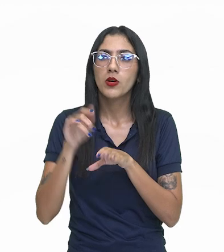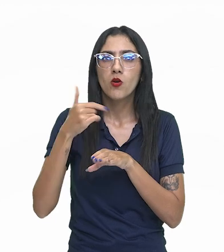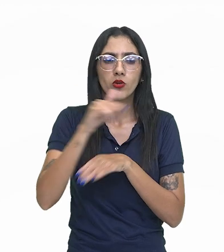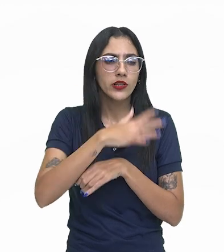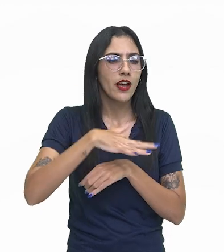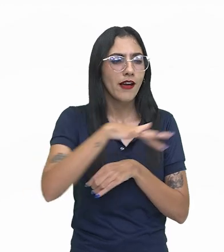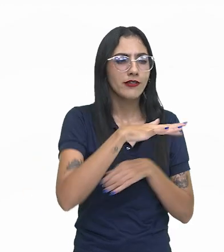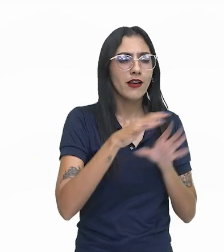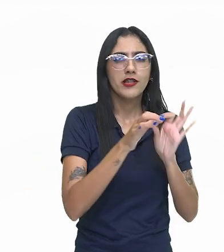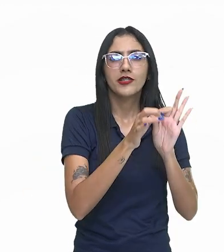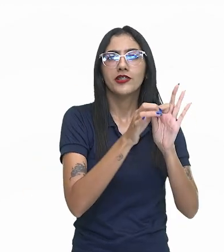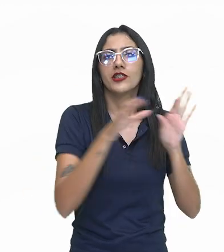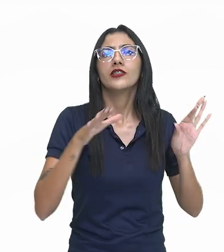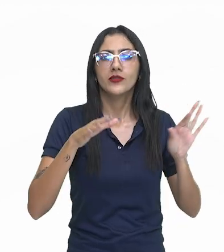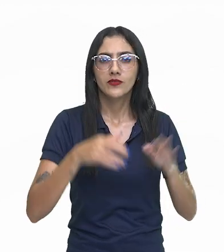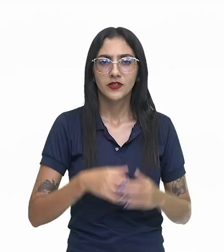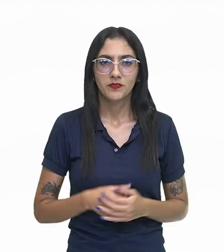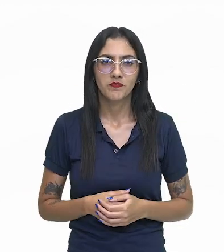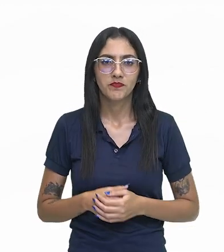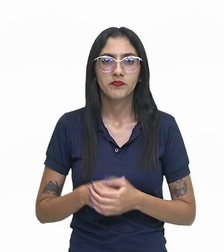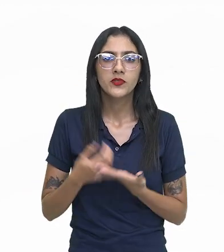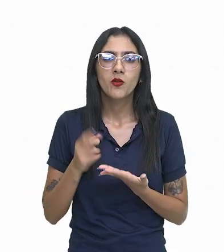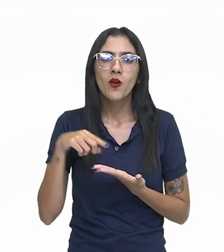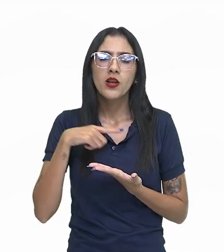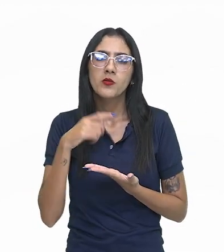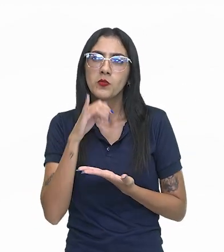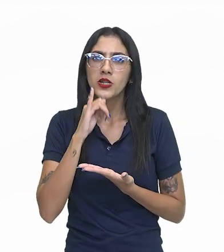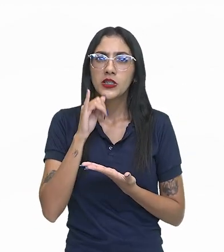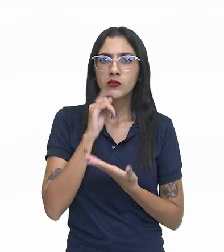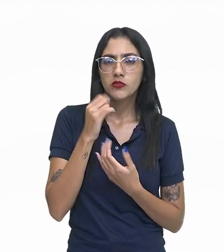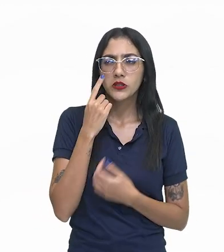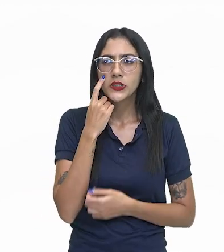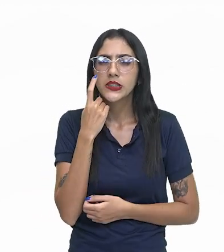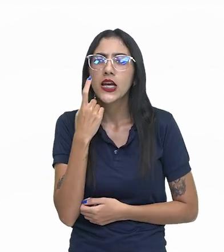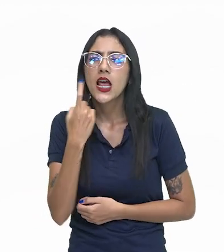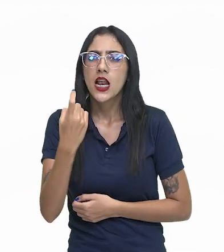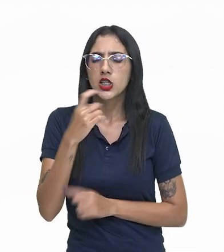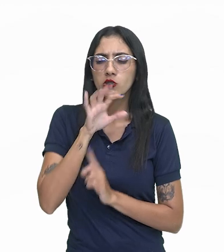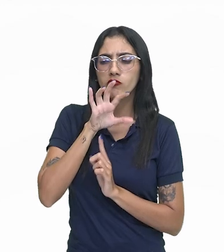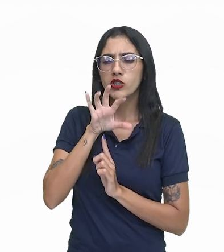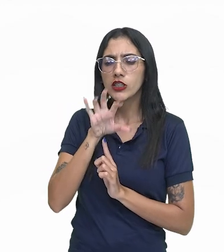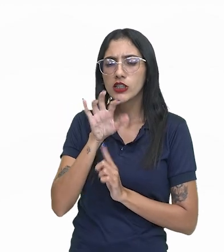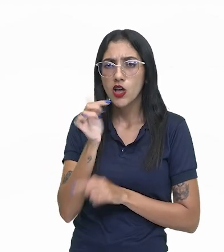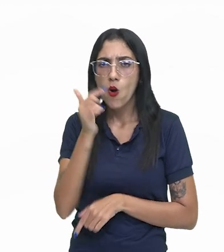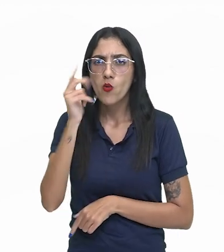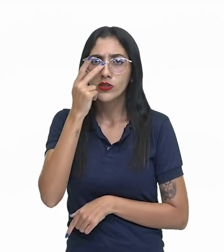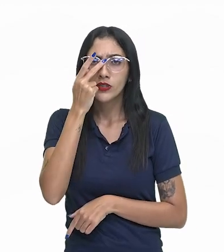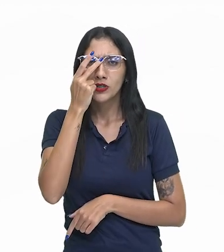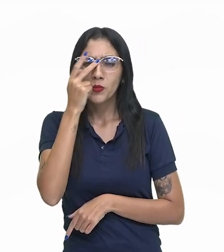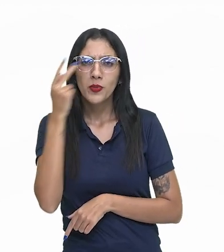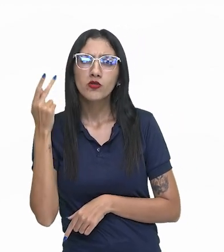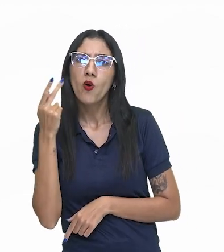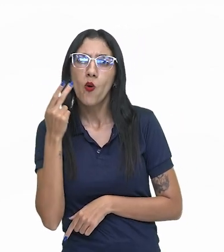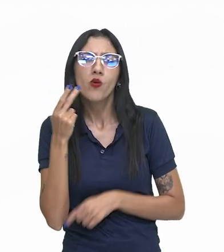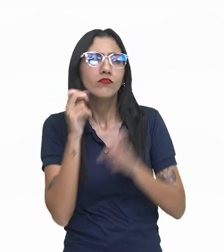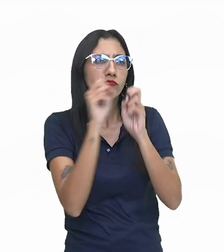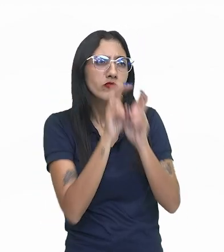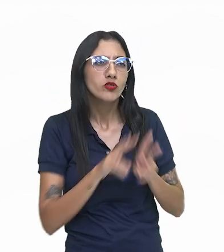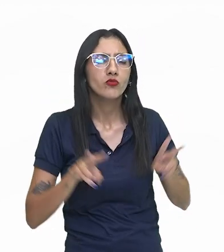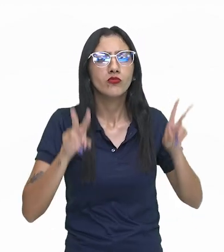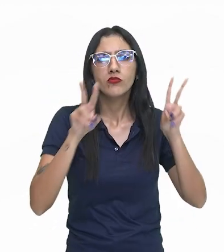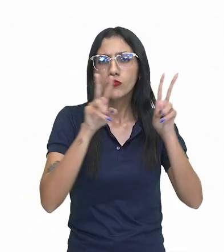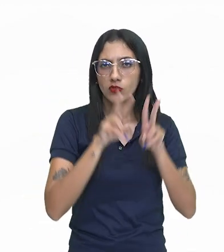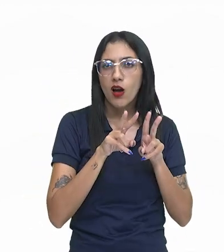livre. A instalação instiga o público em vários sentidos, não apenas o visual.